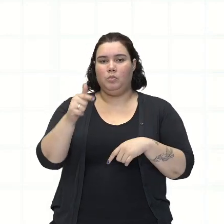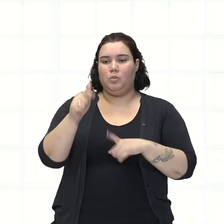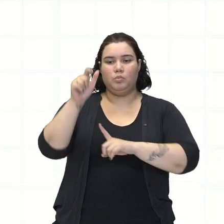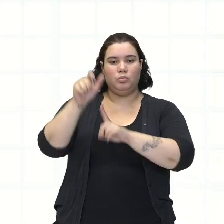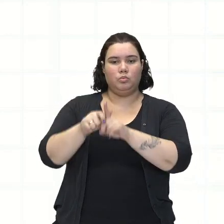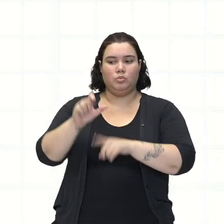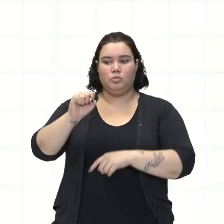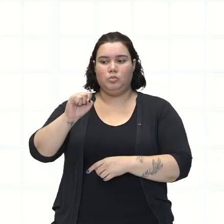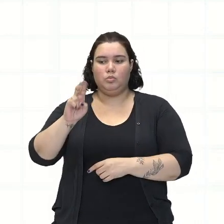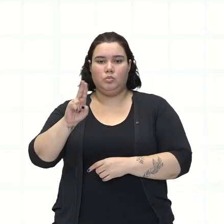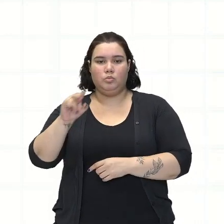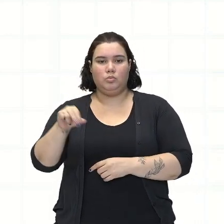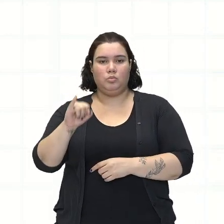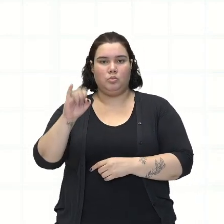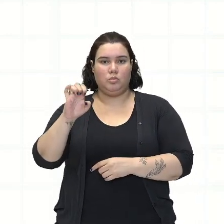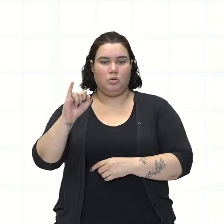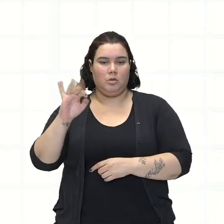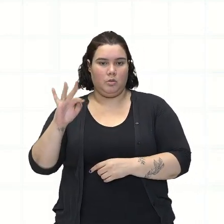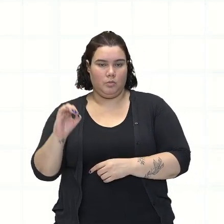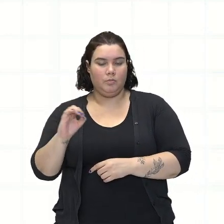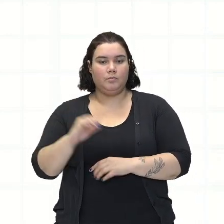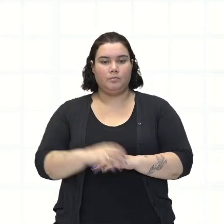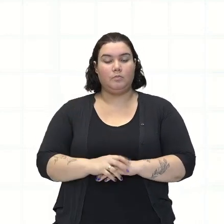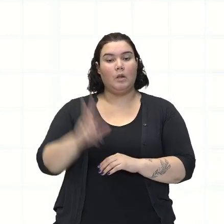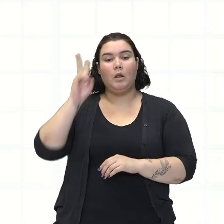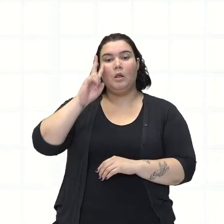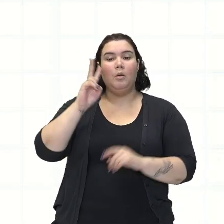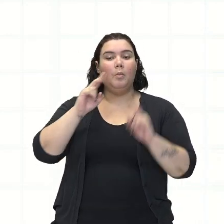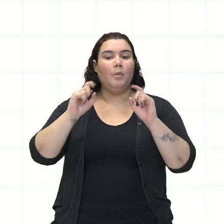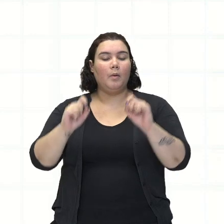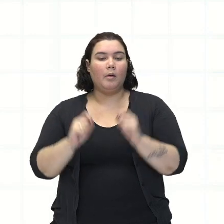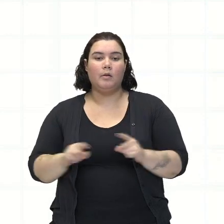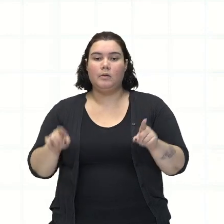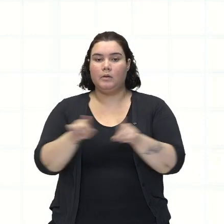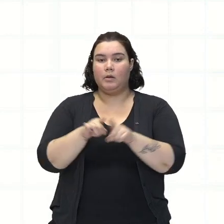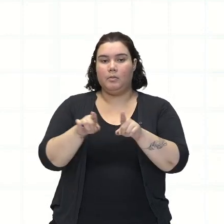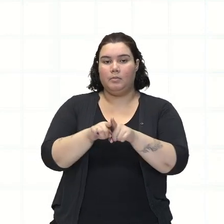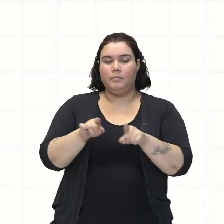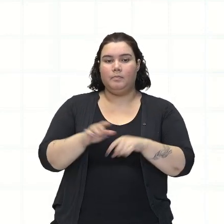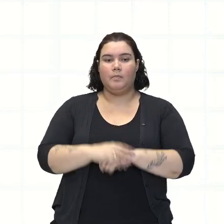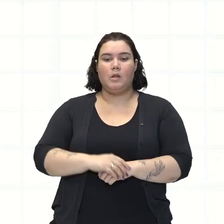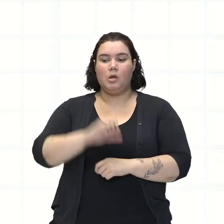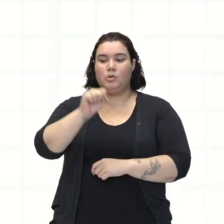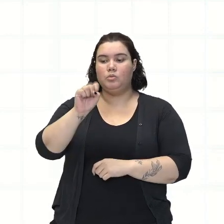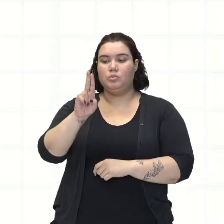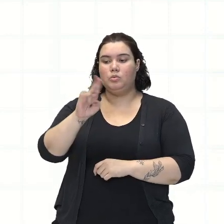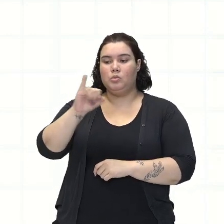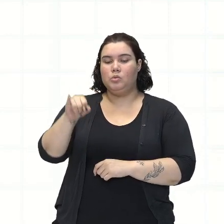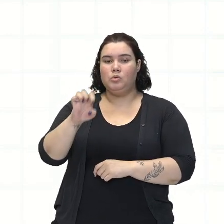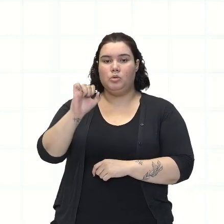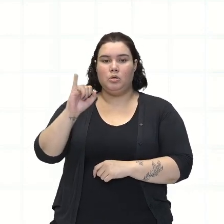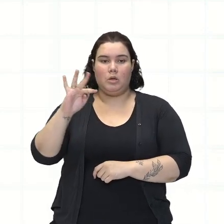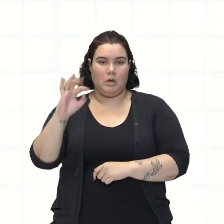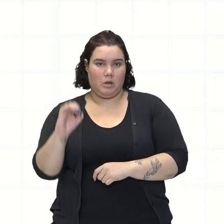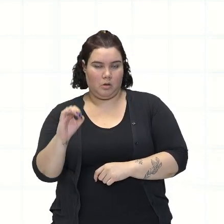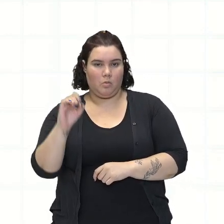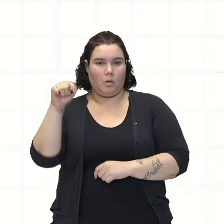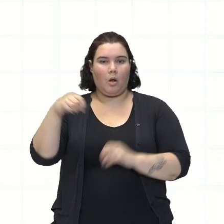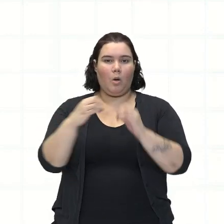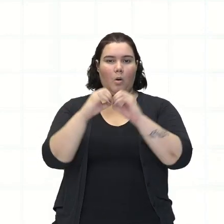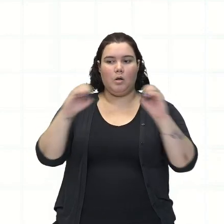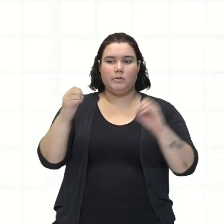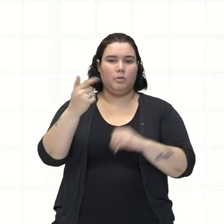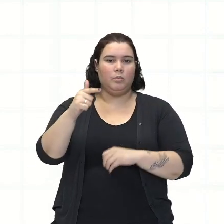sujeito. Lembrando aí que também sujeito inexistente e oração sem sujeito